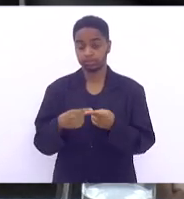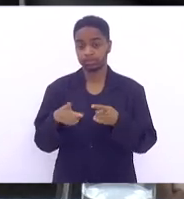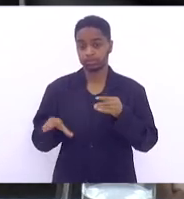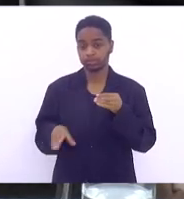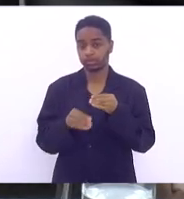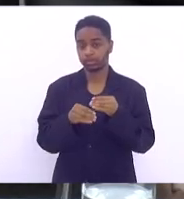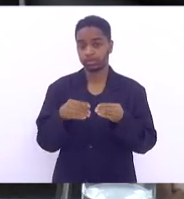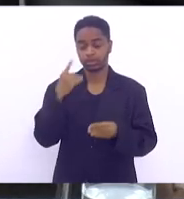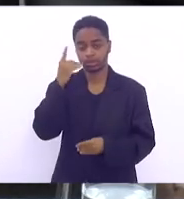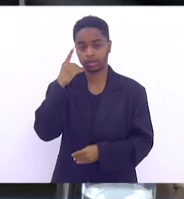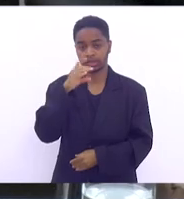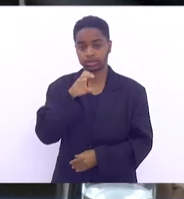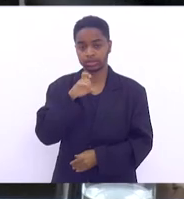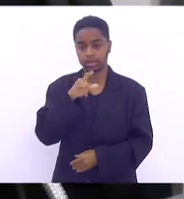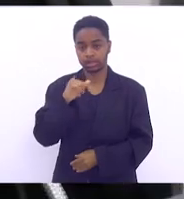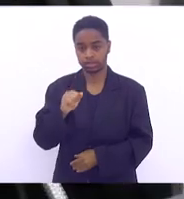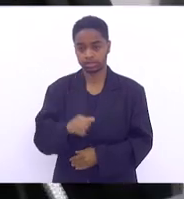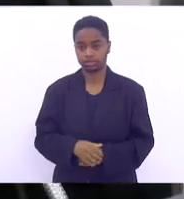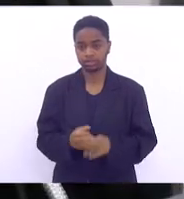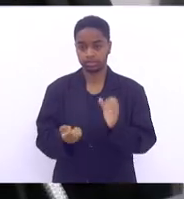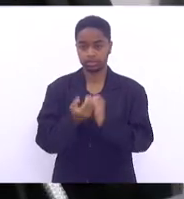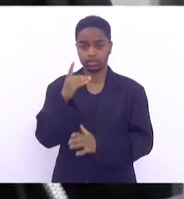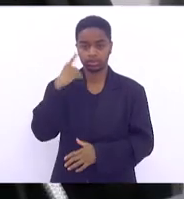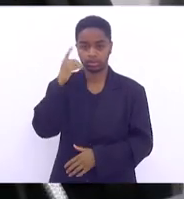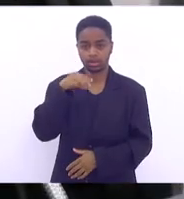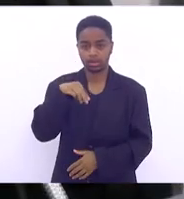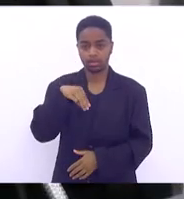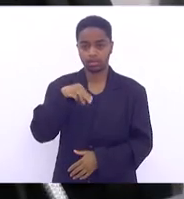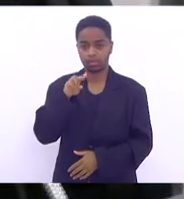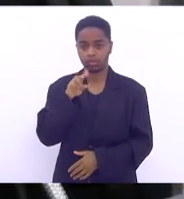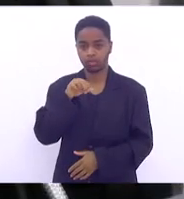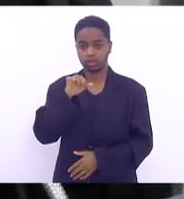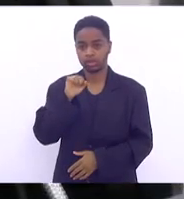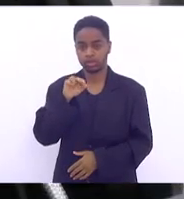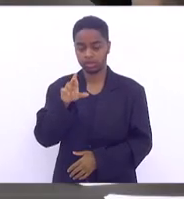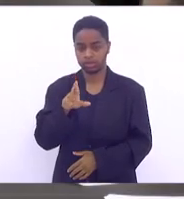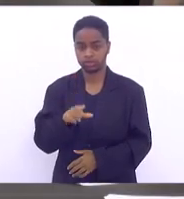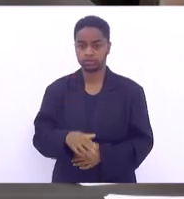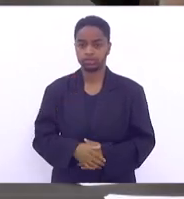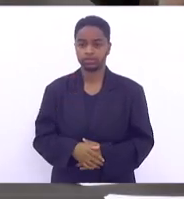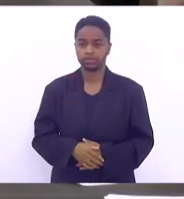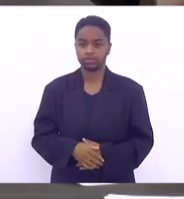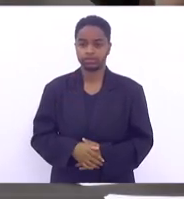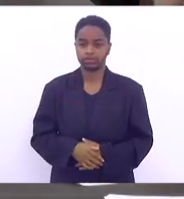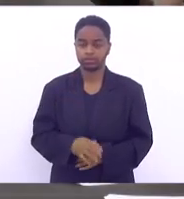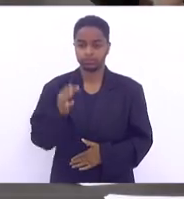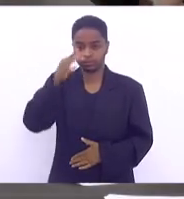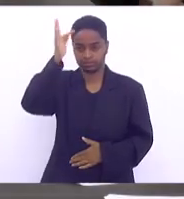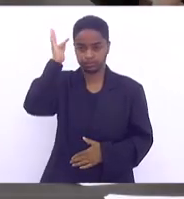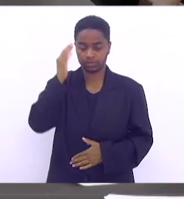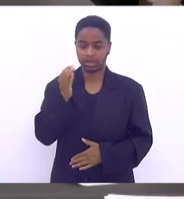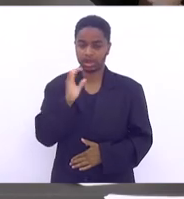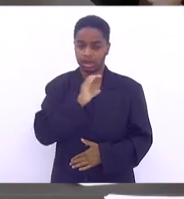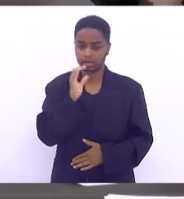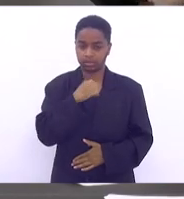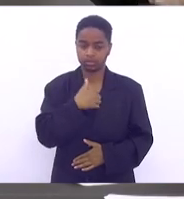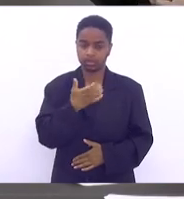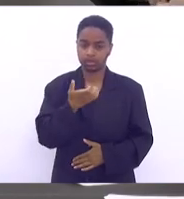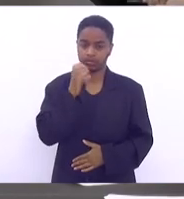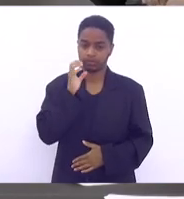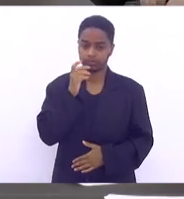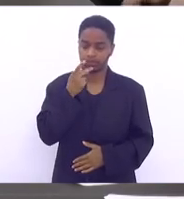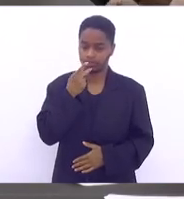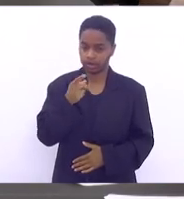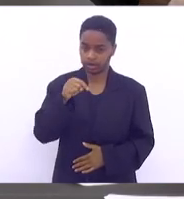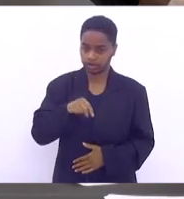pela deputada Célia Jordão. De autoria do deputado Munir. Munir Neto. Deputado Fred. Presidente, rapidamente, eu gostaria, pela ordem aqui